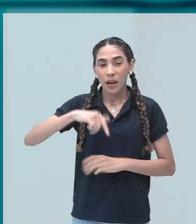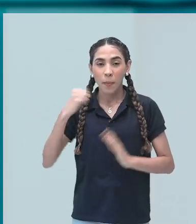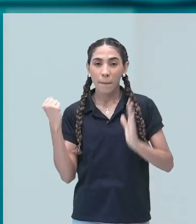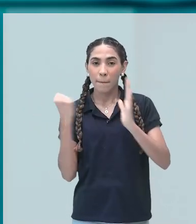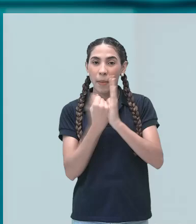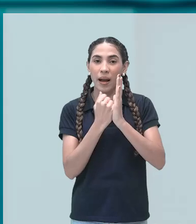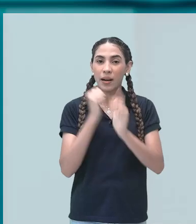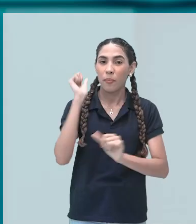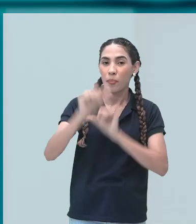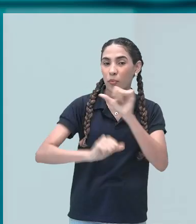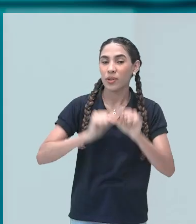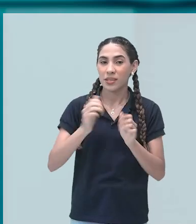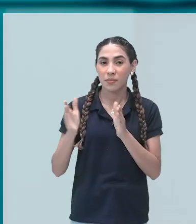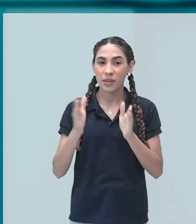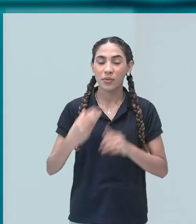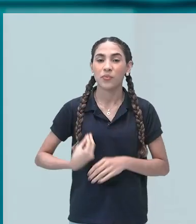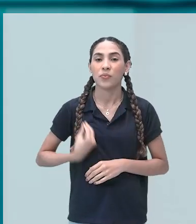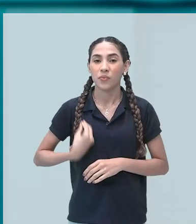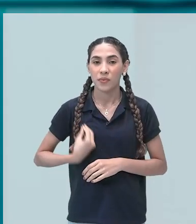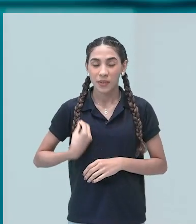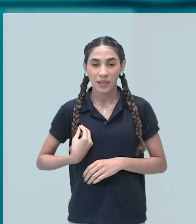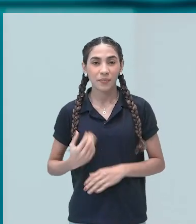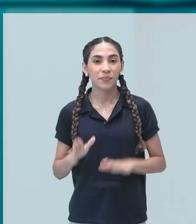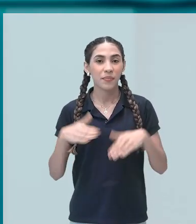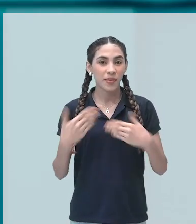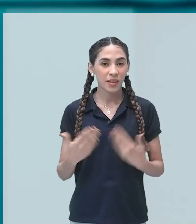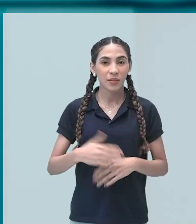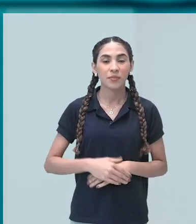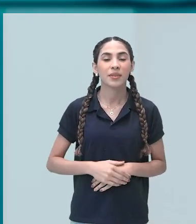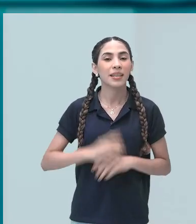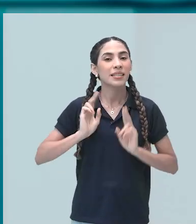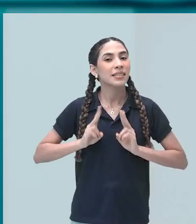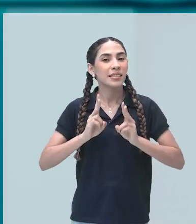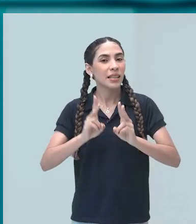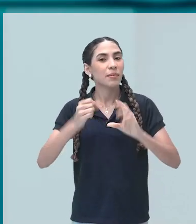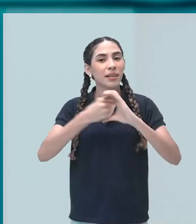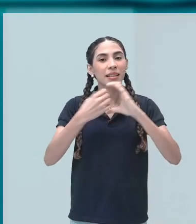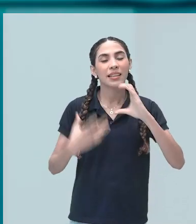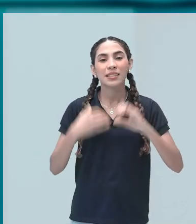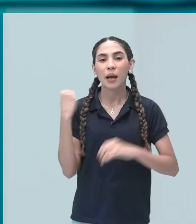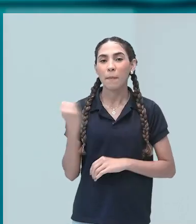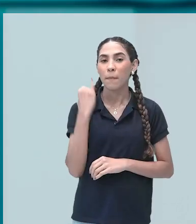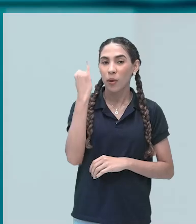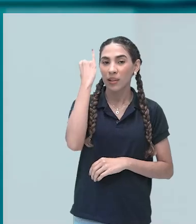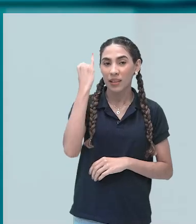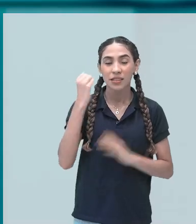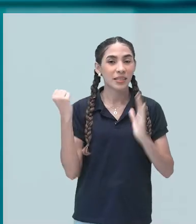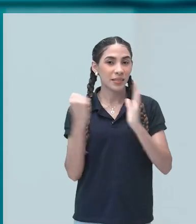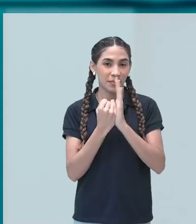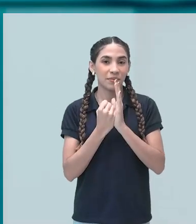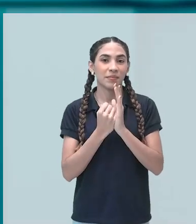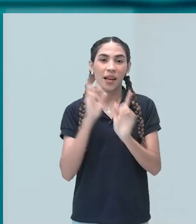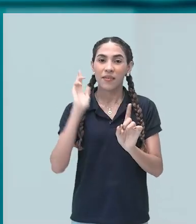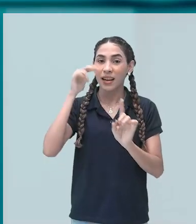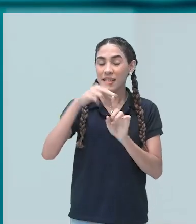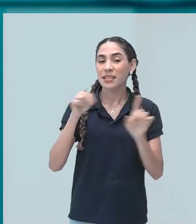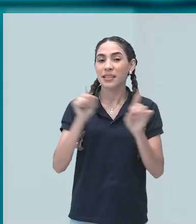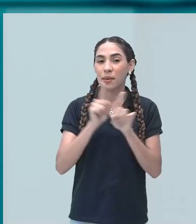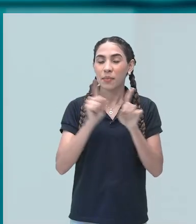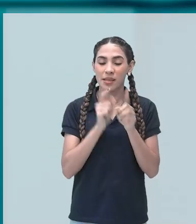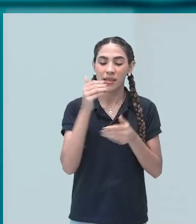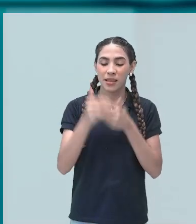dessa mudança de fase da vida, né? Então, esse sempre foi um elemento importante e demarcante aí